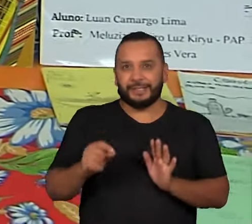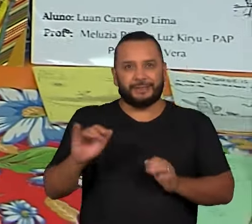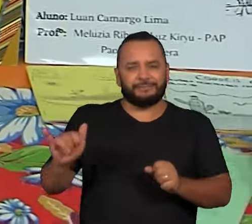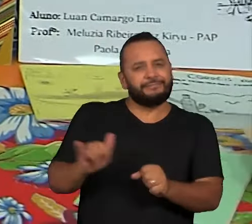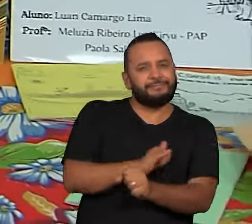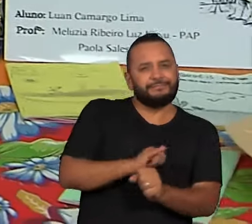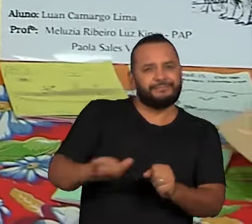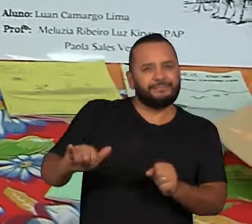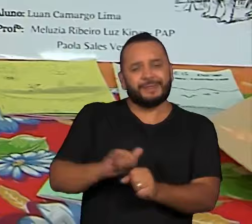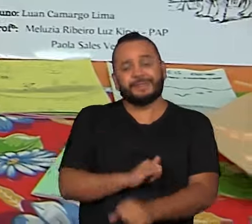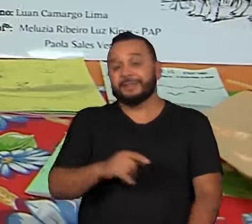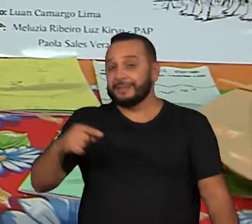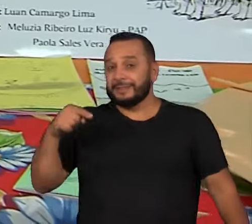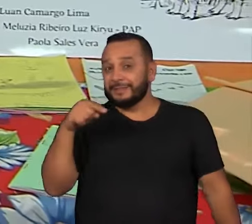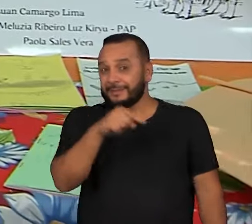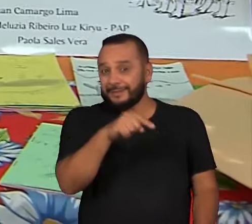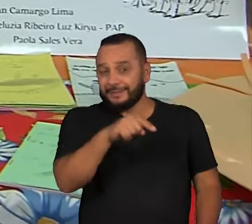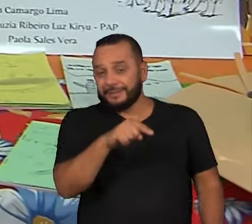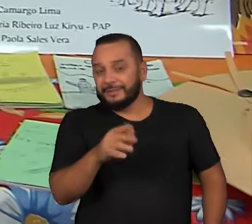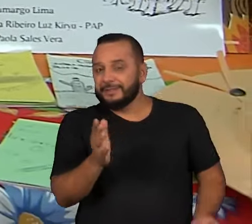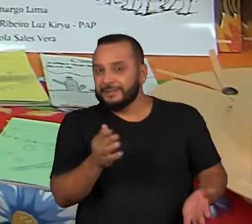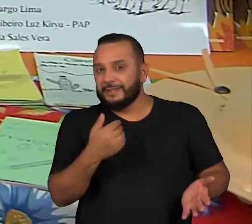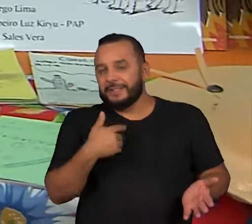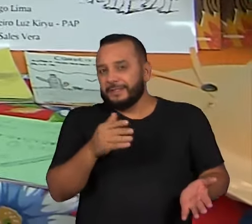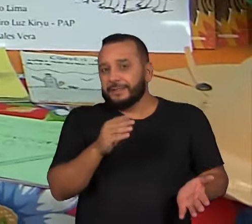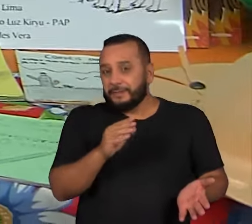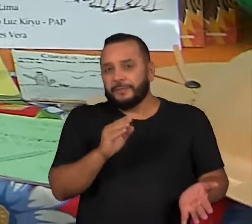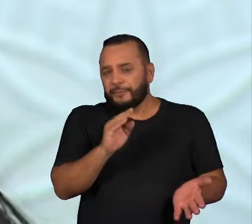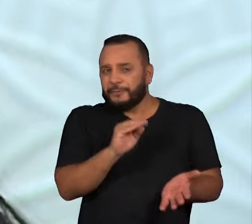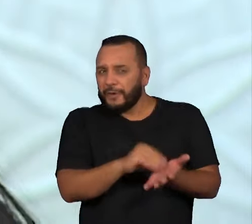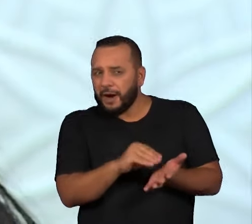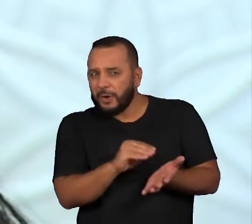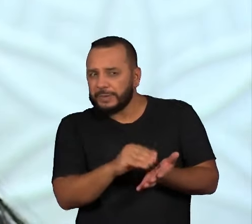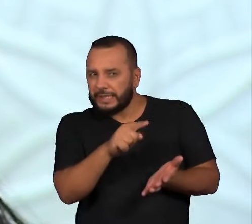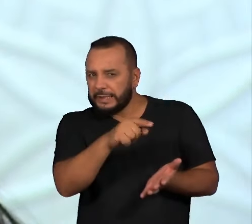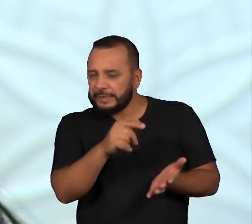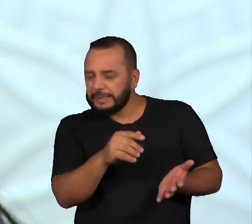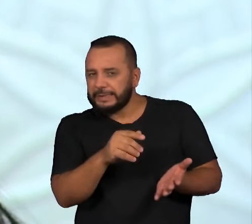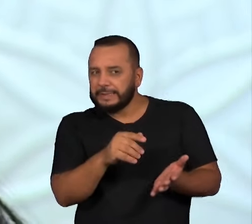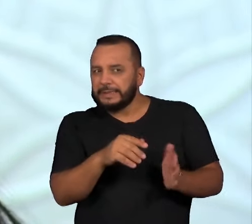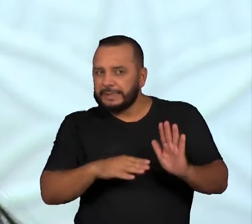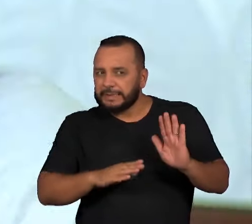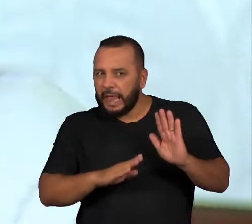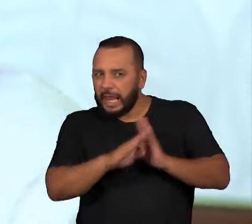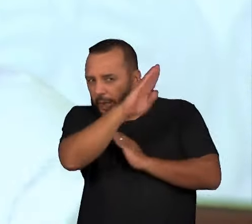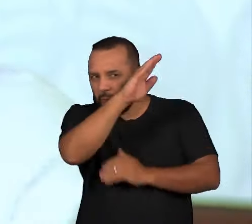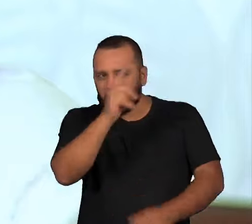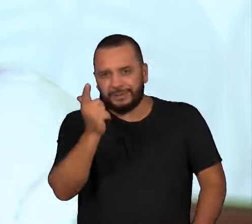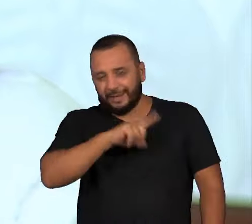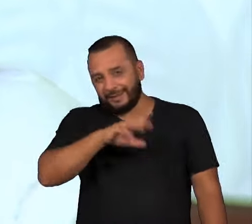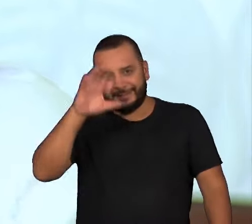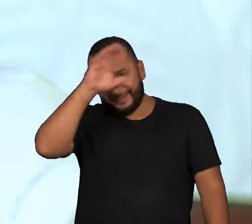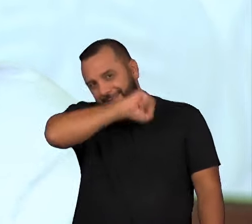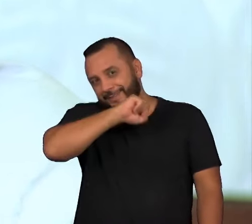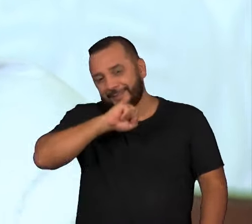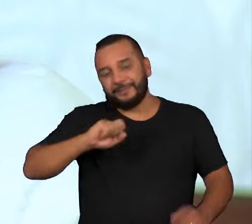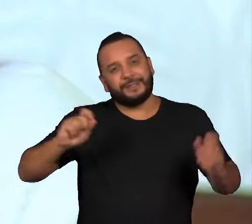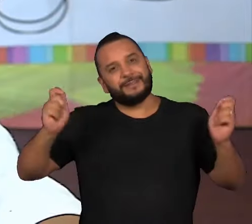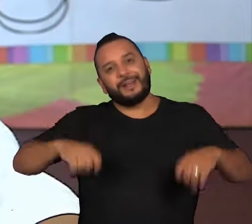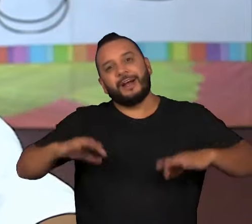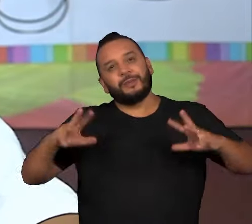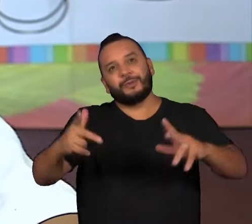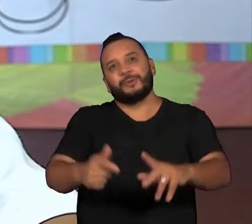para que o déficit no aproveitamento escolar diminua. Assim, todas as crianças têm a possibilidade de se